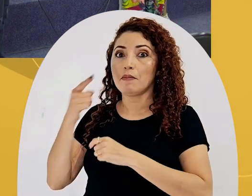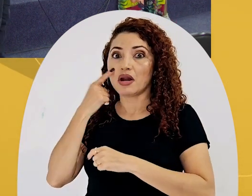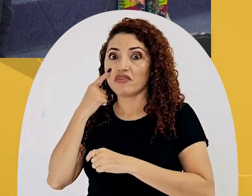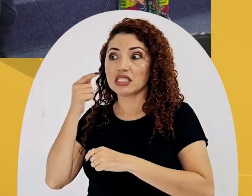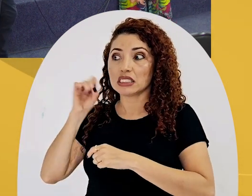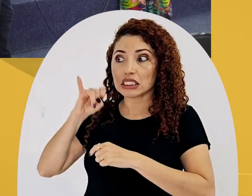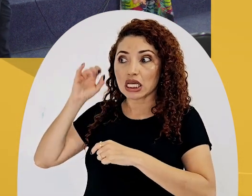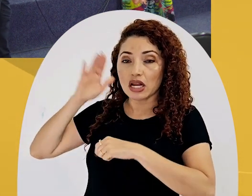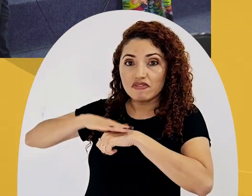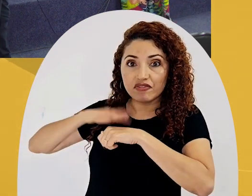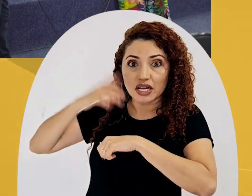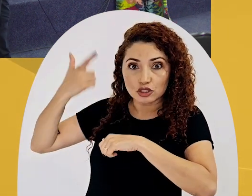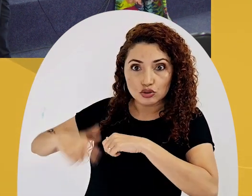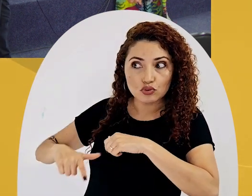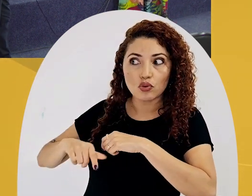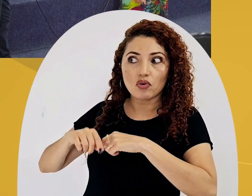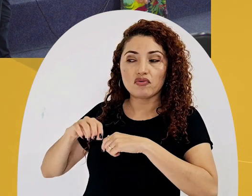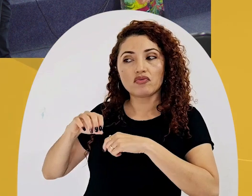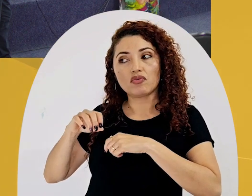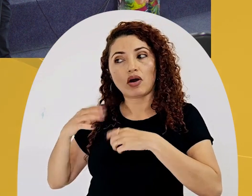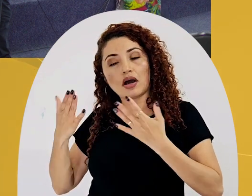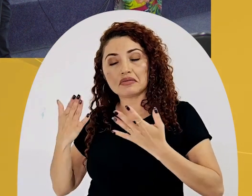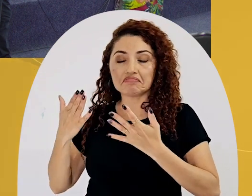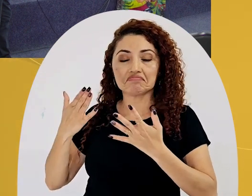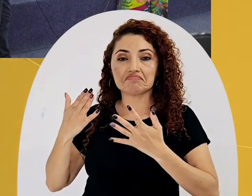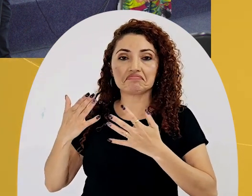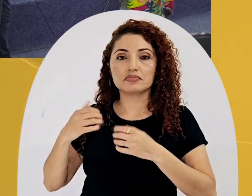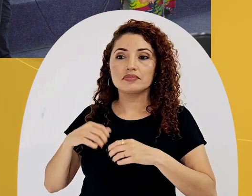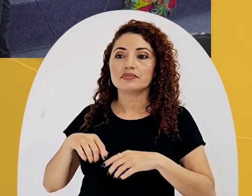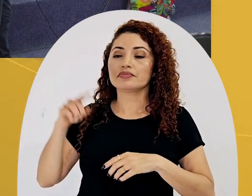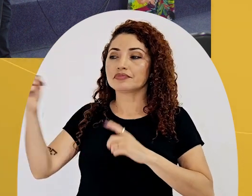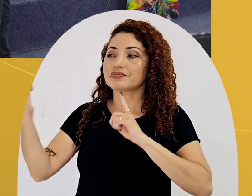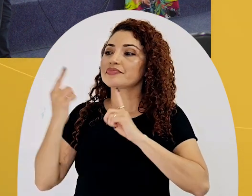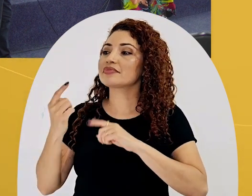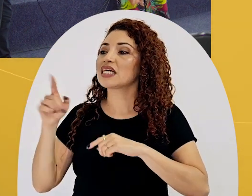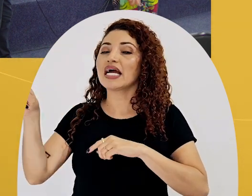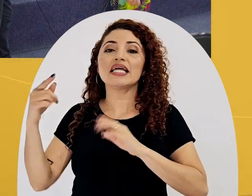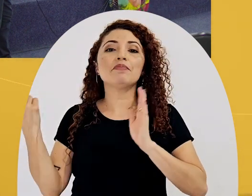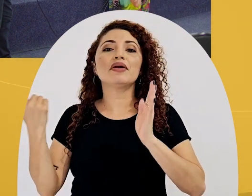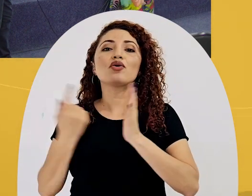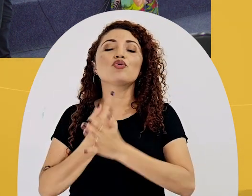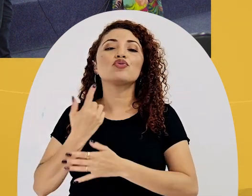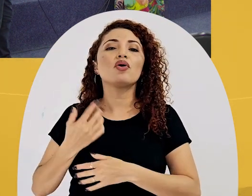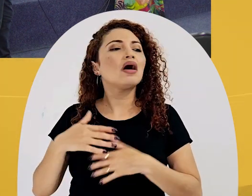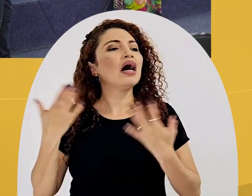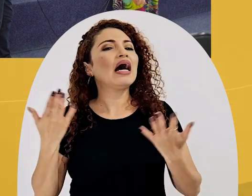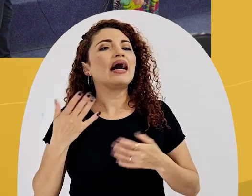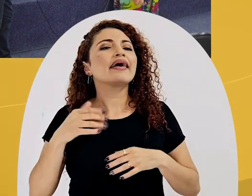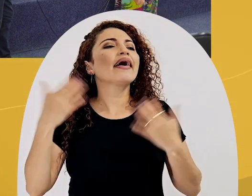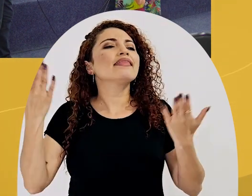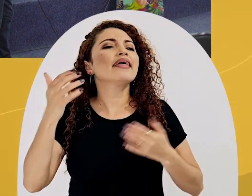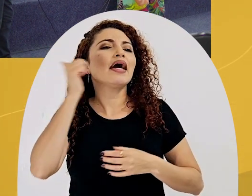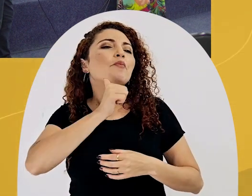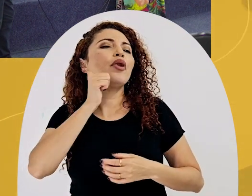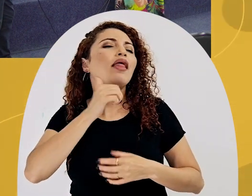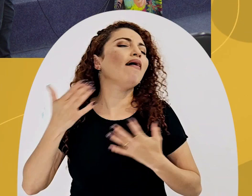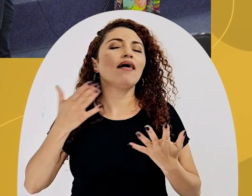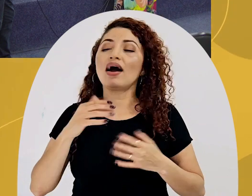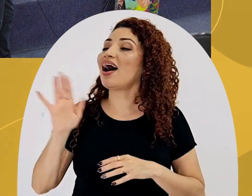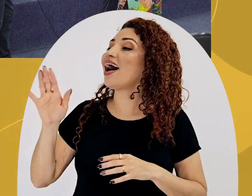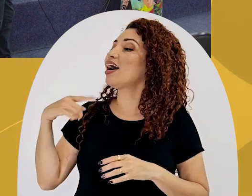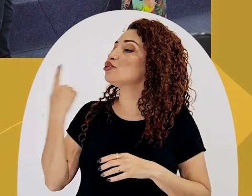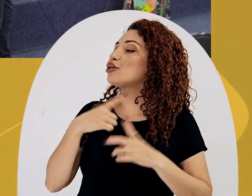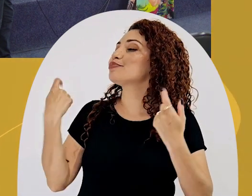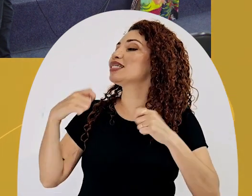daí realmente nós teríamos que tomar um outro caminho. Só perguntou, poxa, cadê fulano? A gente teve que fazer uma mudança estrutural